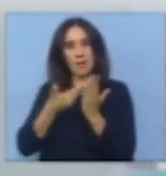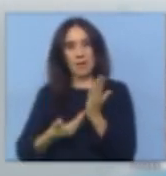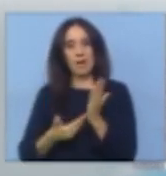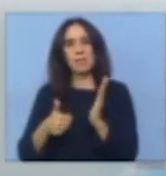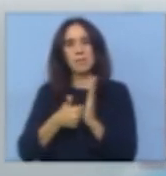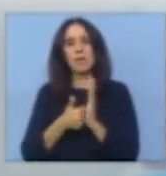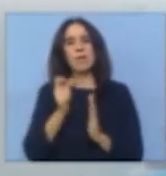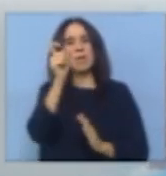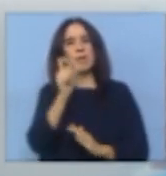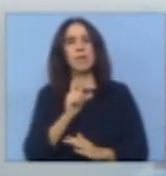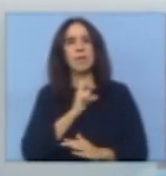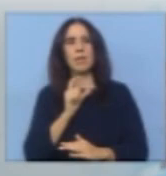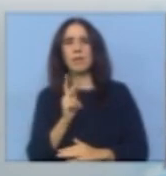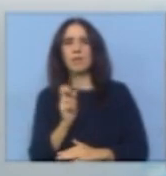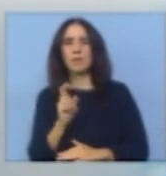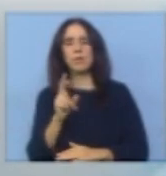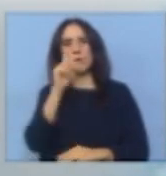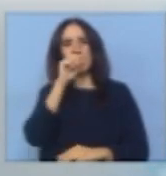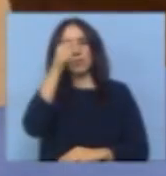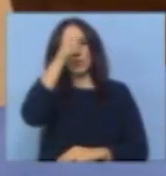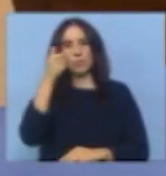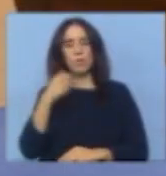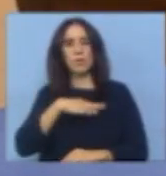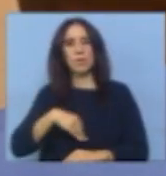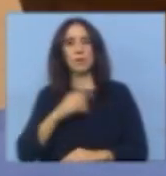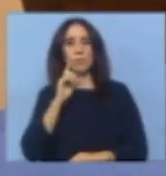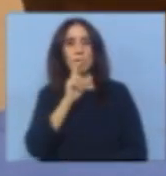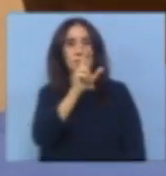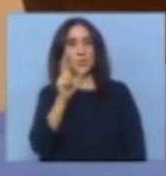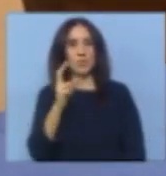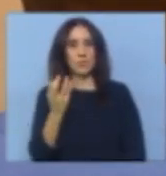lembrar que é o Domingo das Missões, não é? Dia Mundial das Missões. É verdade.